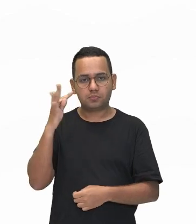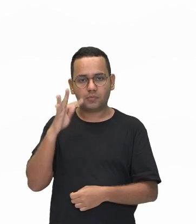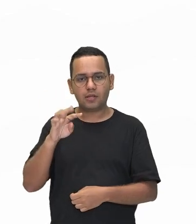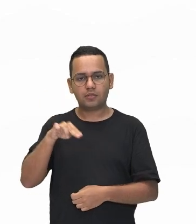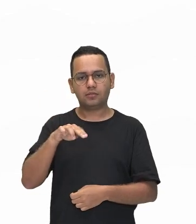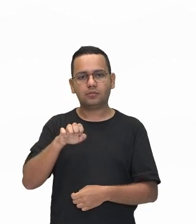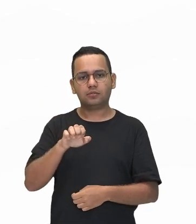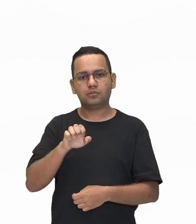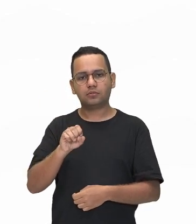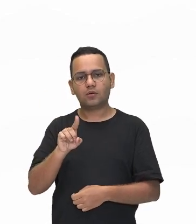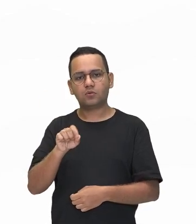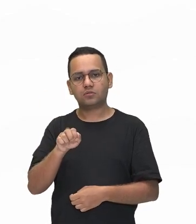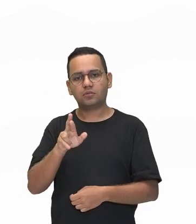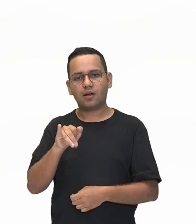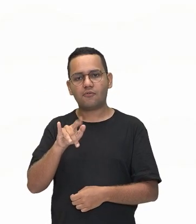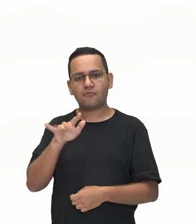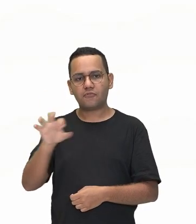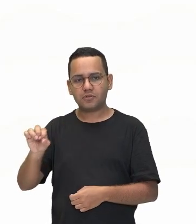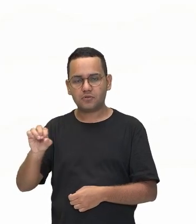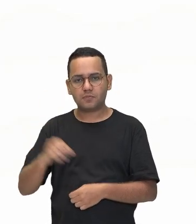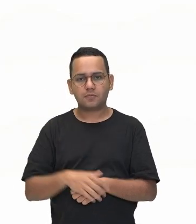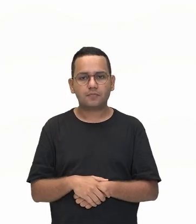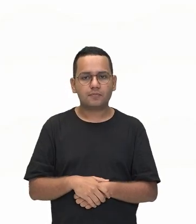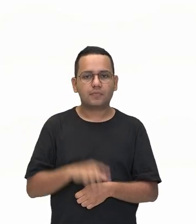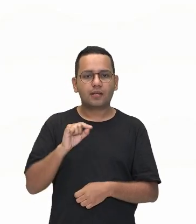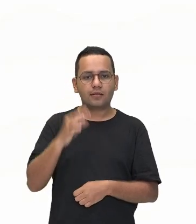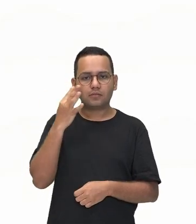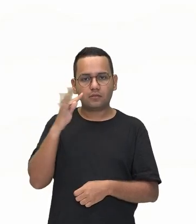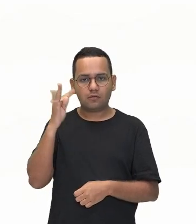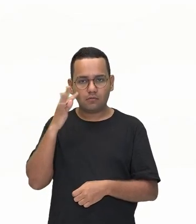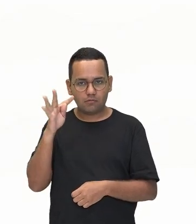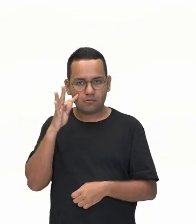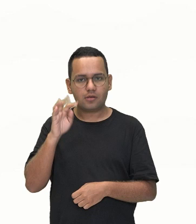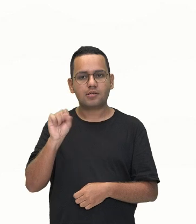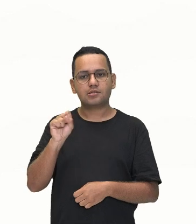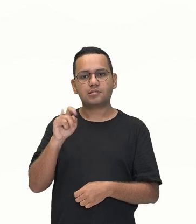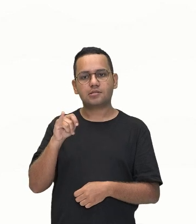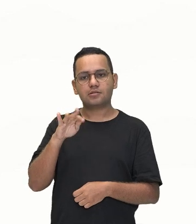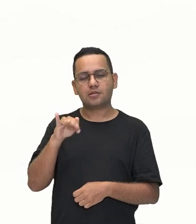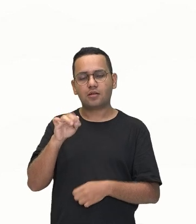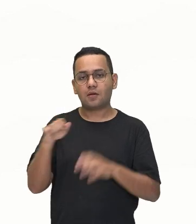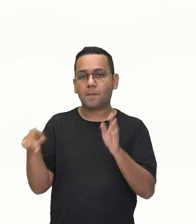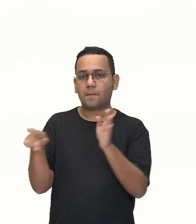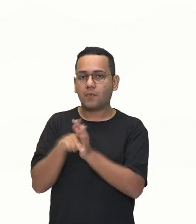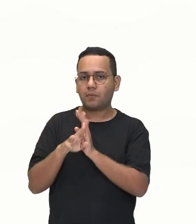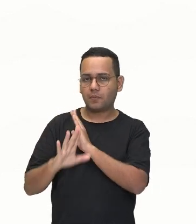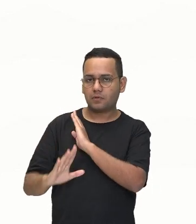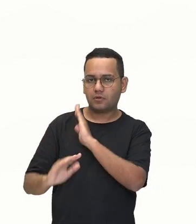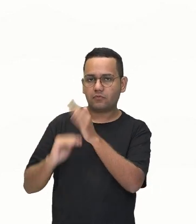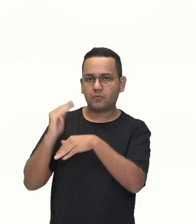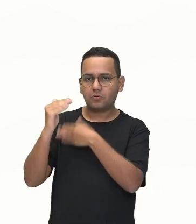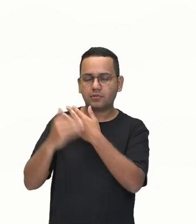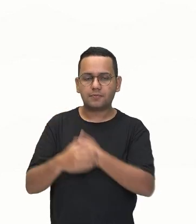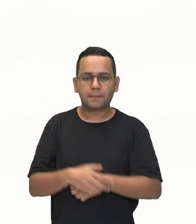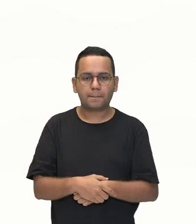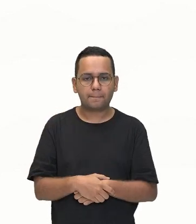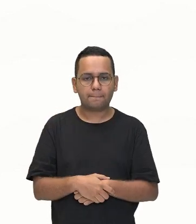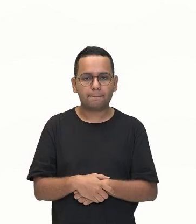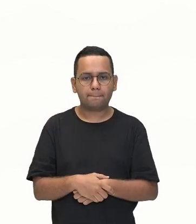neodarwinismo. Ele junta a teoria sintética, também chamada de teoria sintética da evolução. Ele já vai juntar